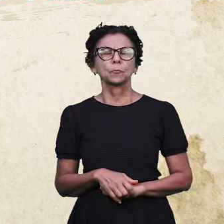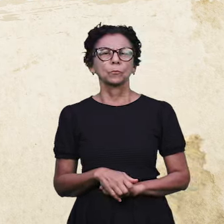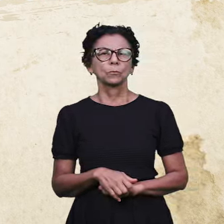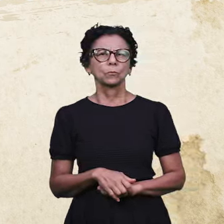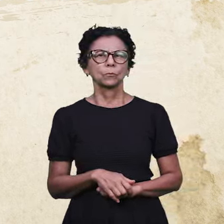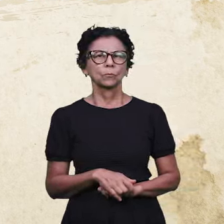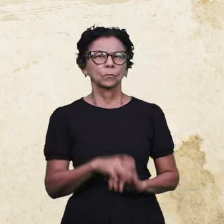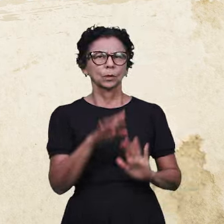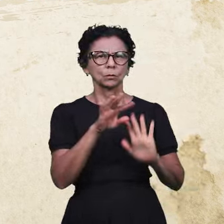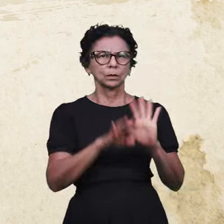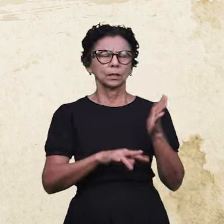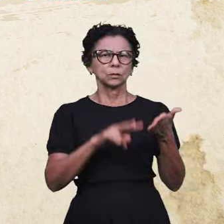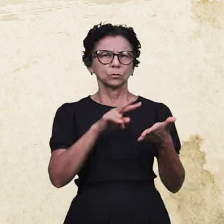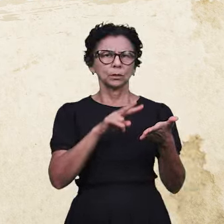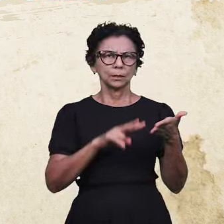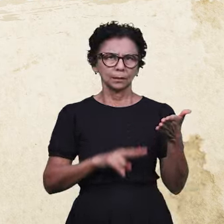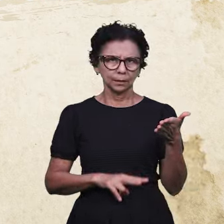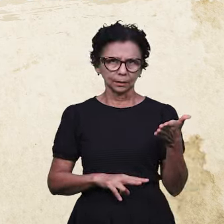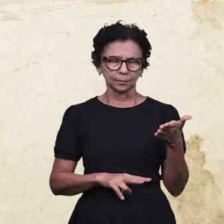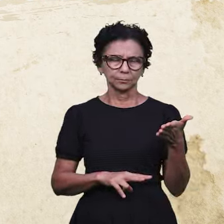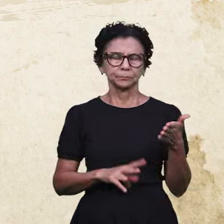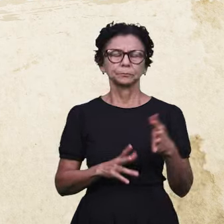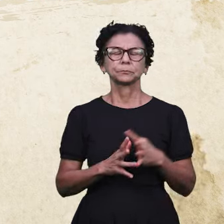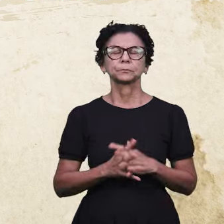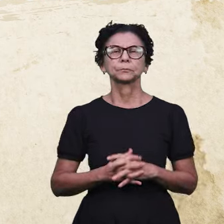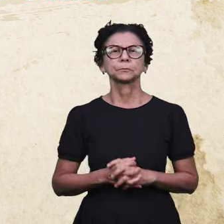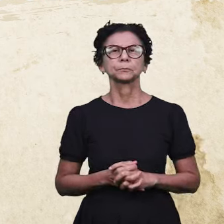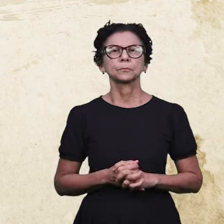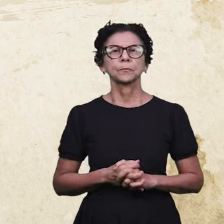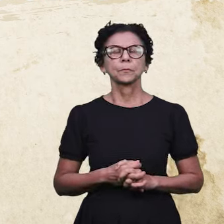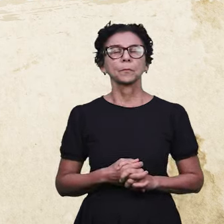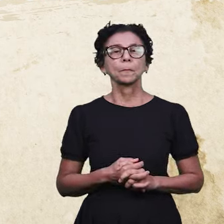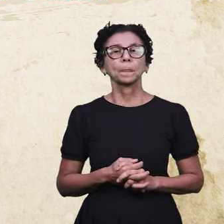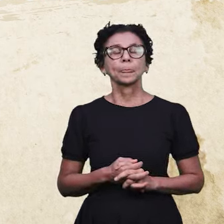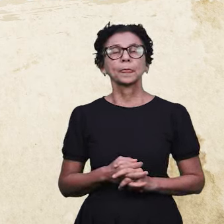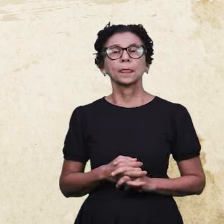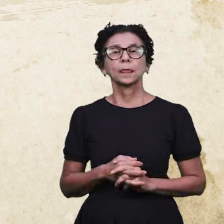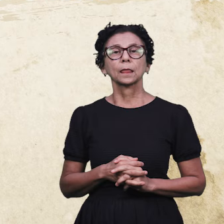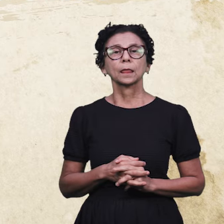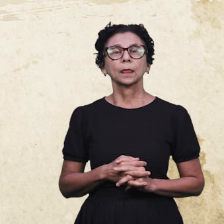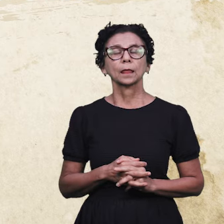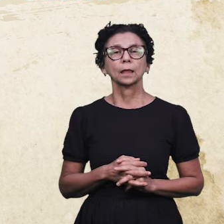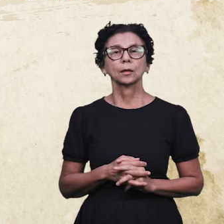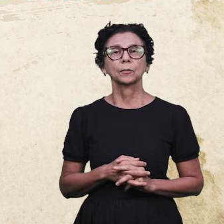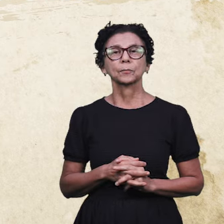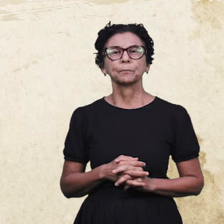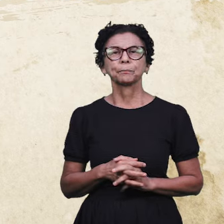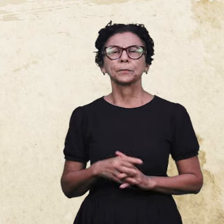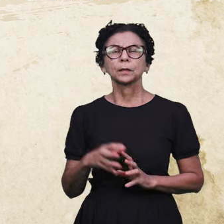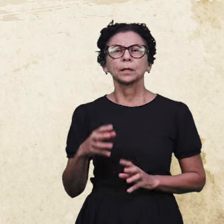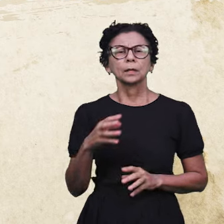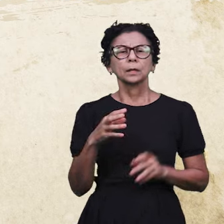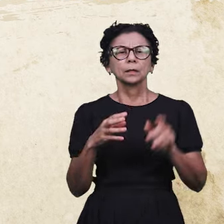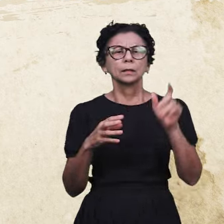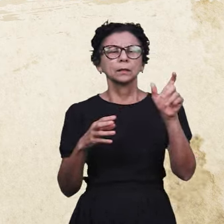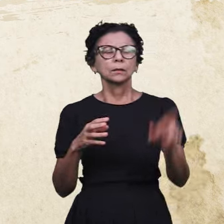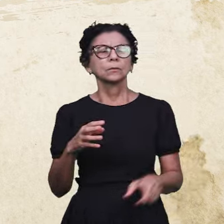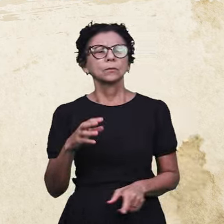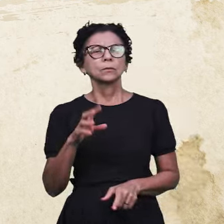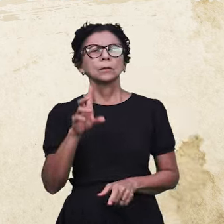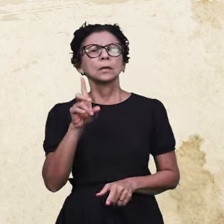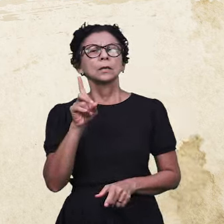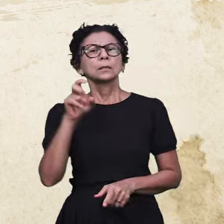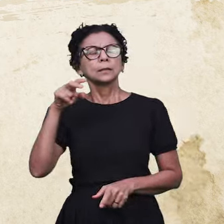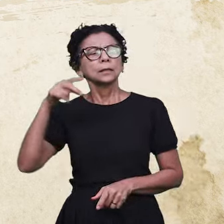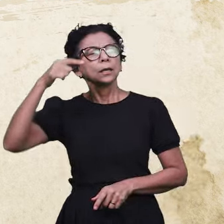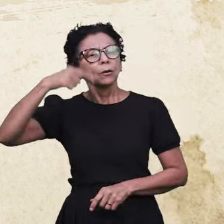9. Vou ler o texto de Daniel 12, 9. E ele disse: Vai, Daniel,